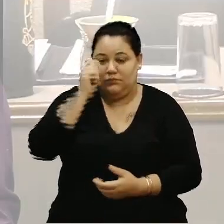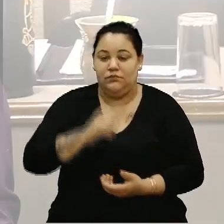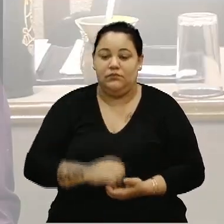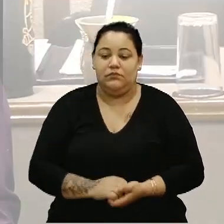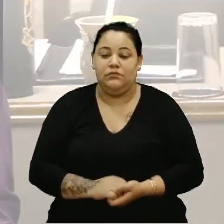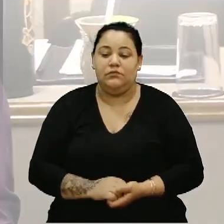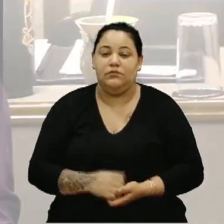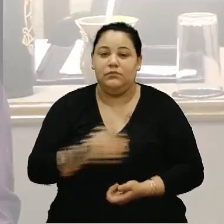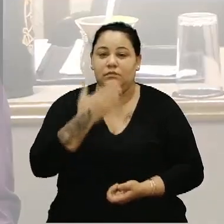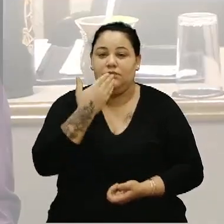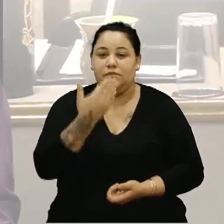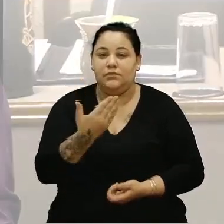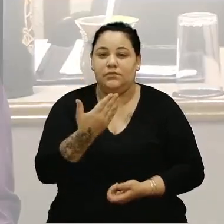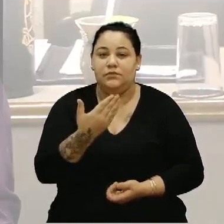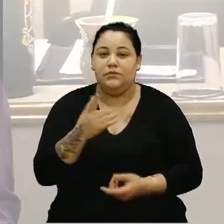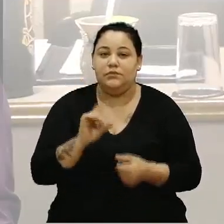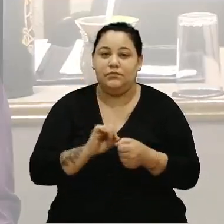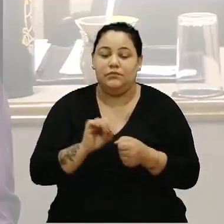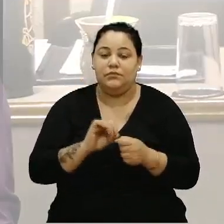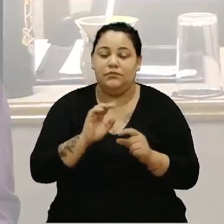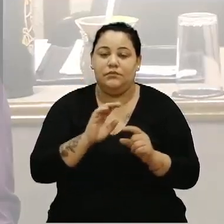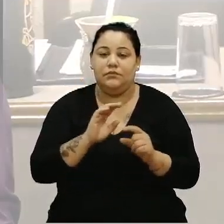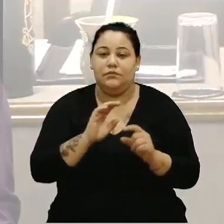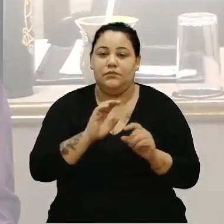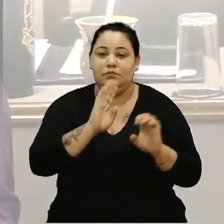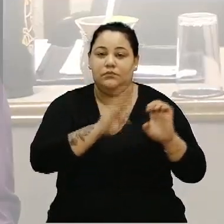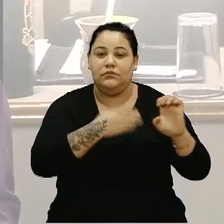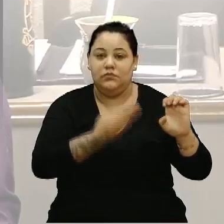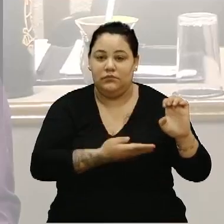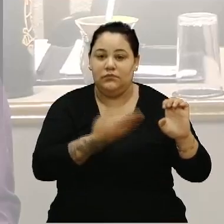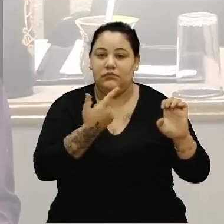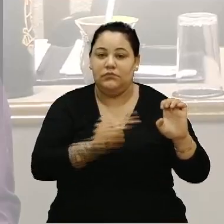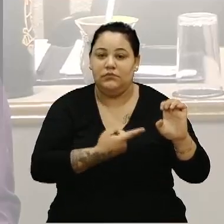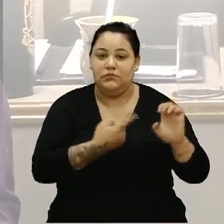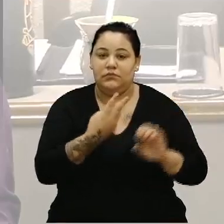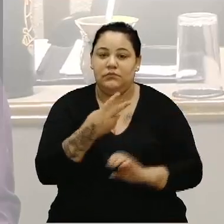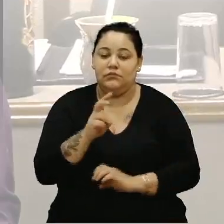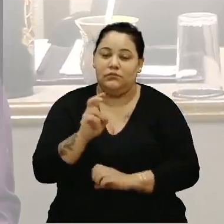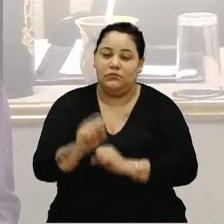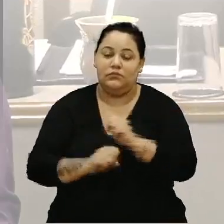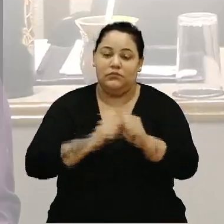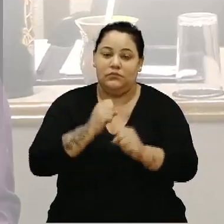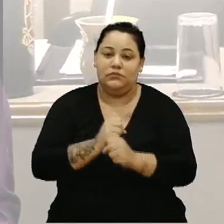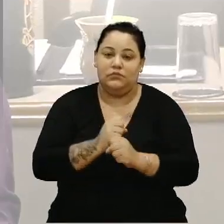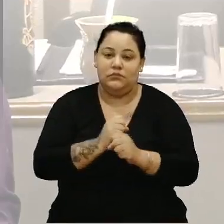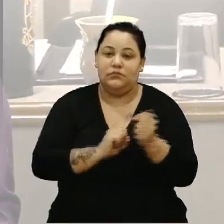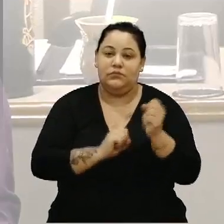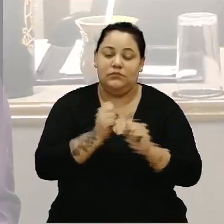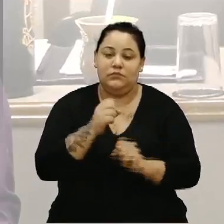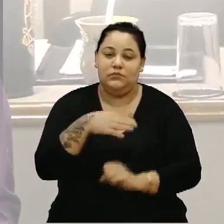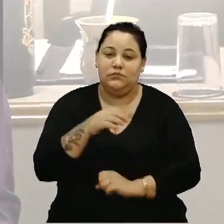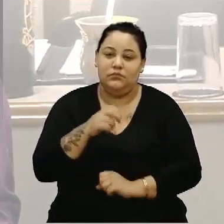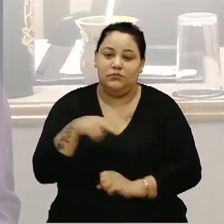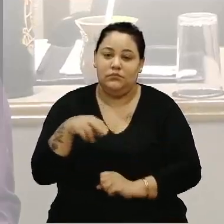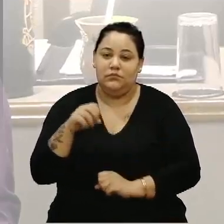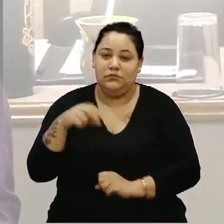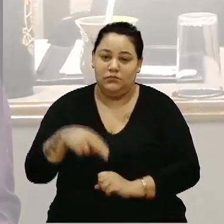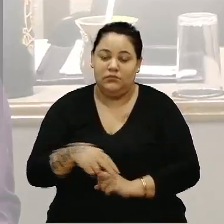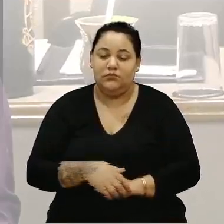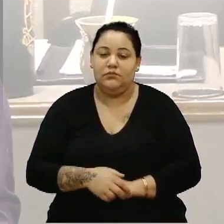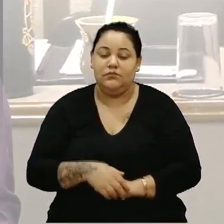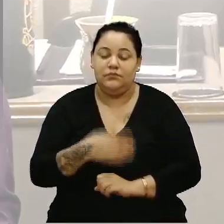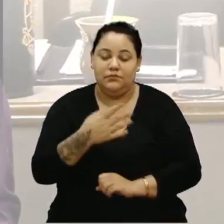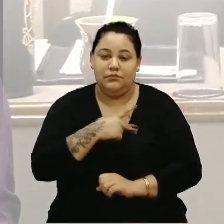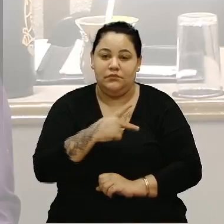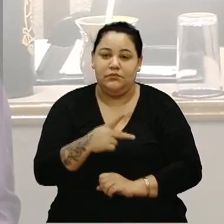a realização de homenagem aos 35 anos da empresa Menon Atacadista. Senhora